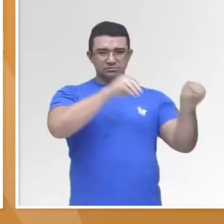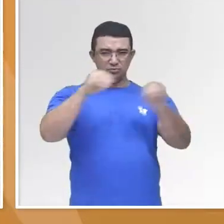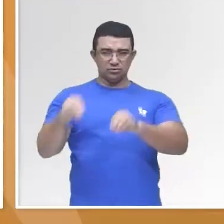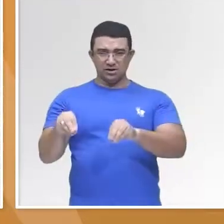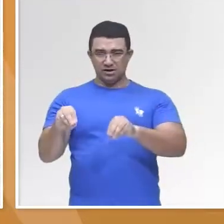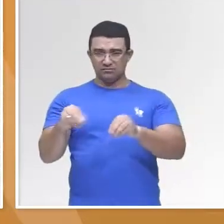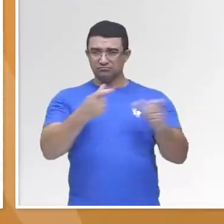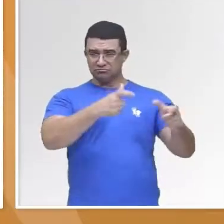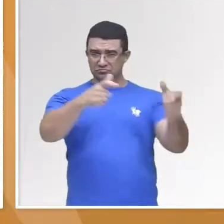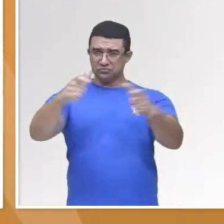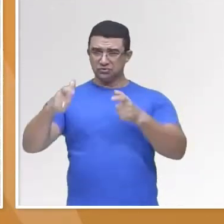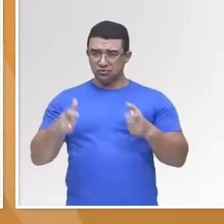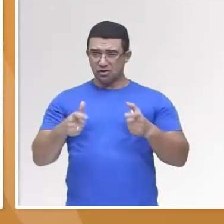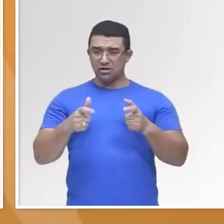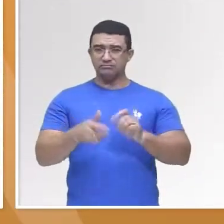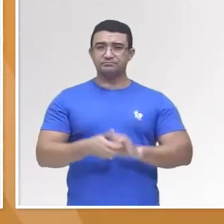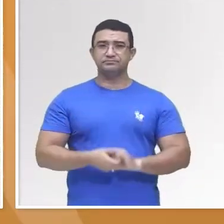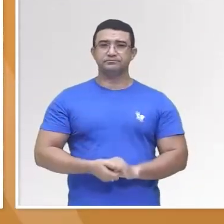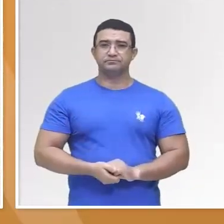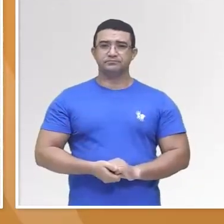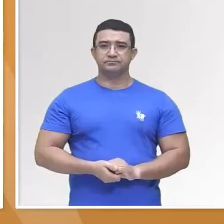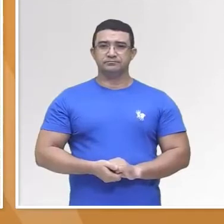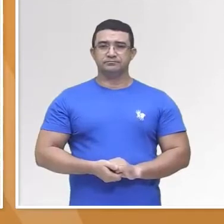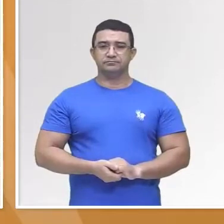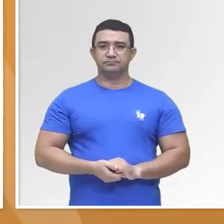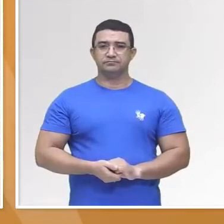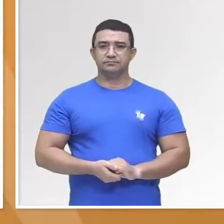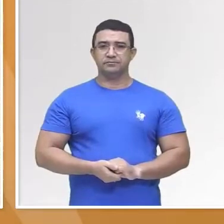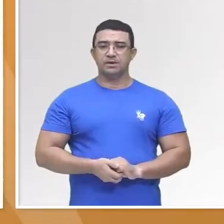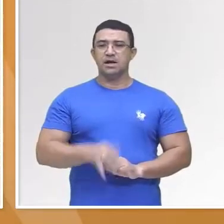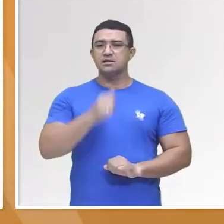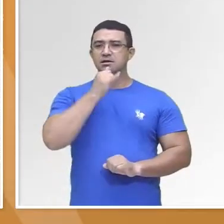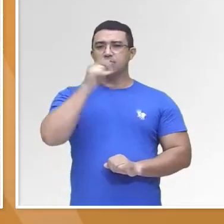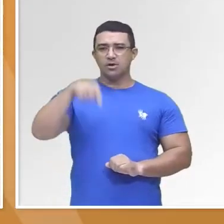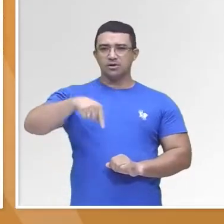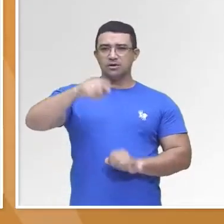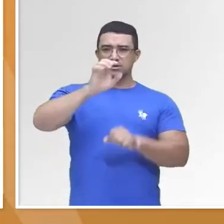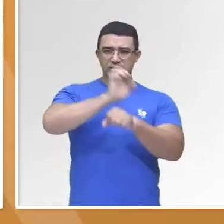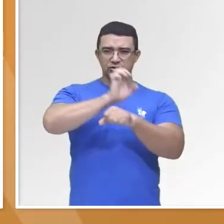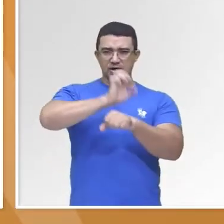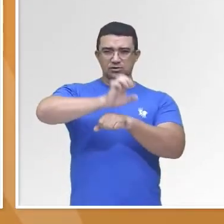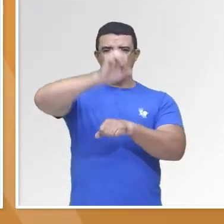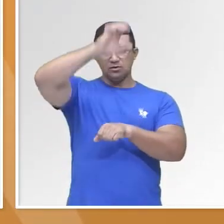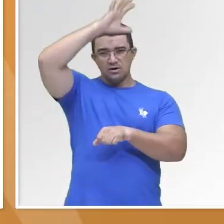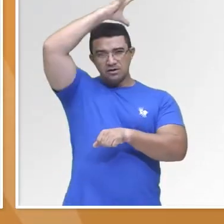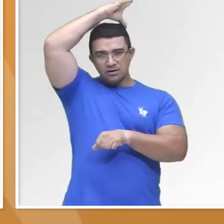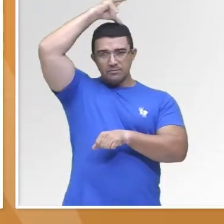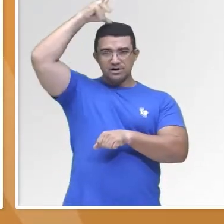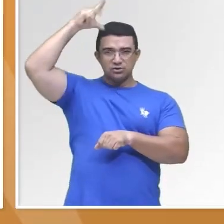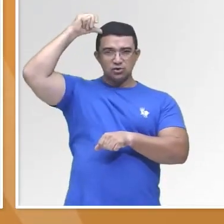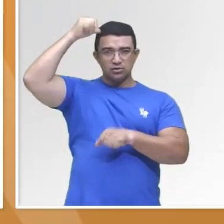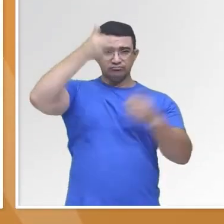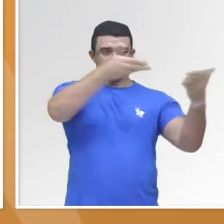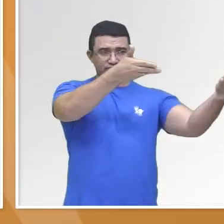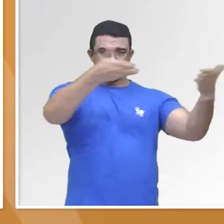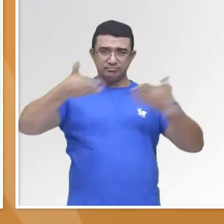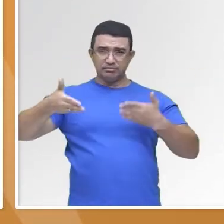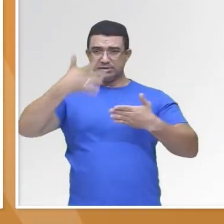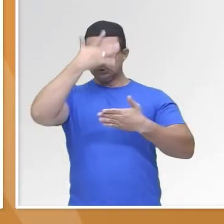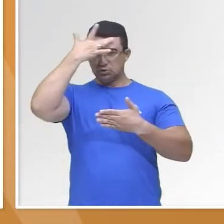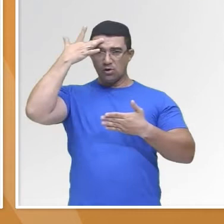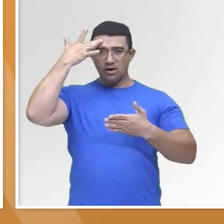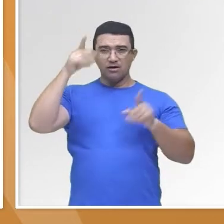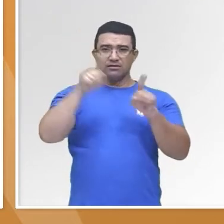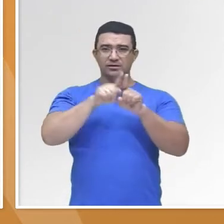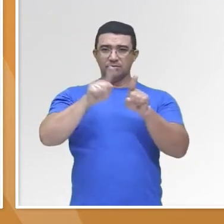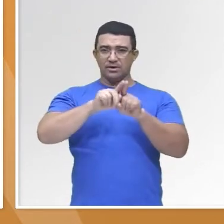que teve, principalmente aqui no estado do Amazonas, Recebemos aí uma grande quantidade, de haitianos